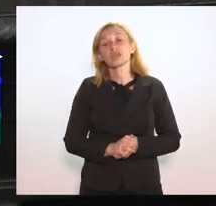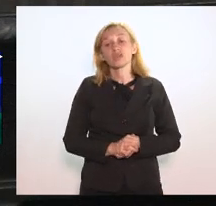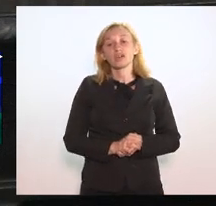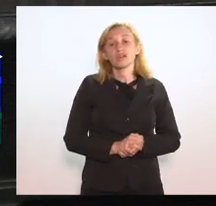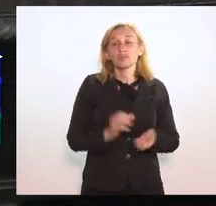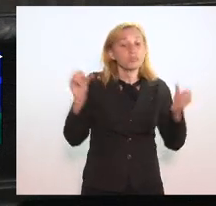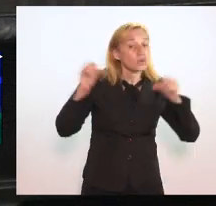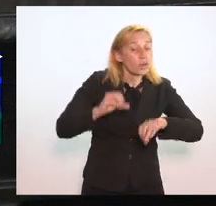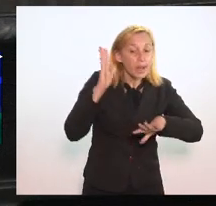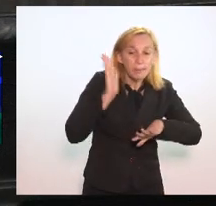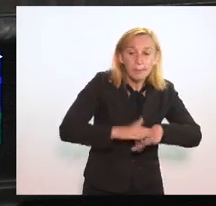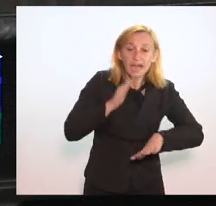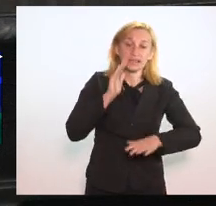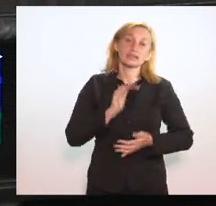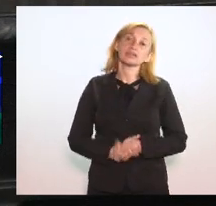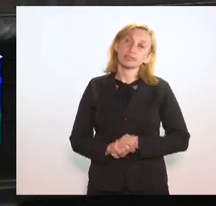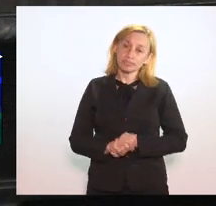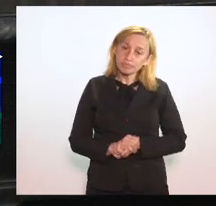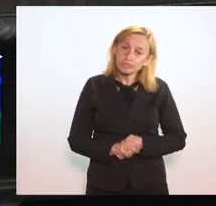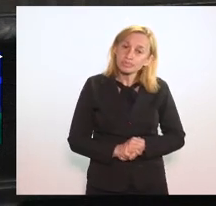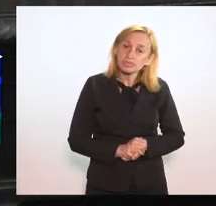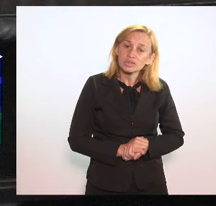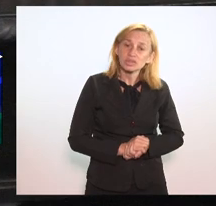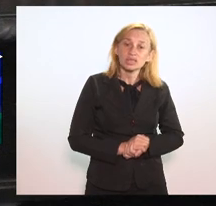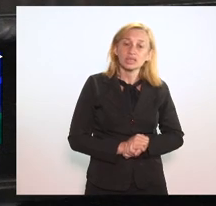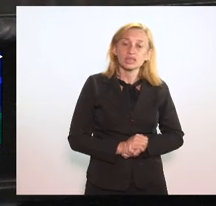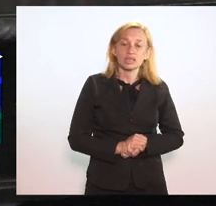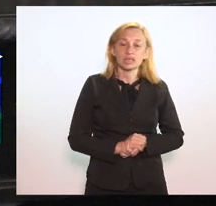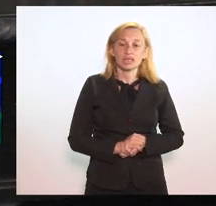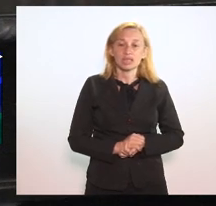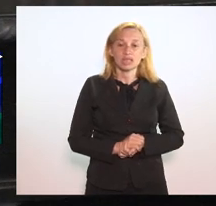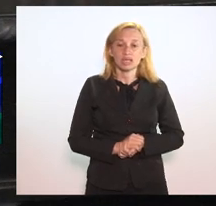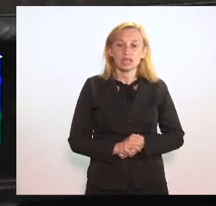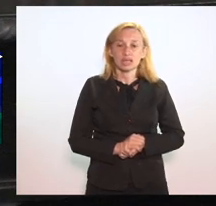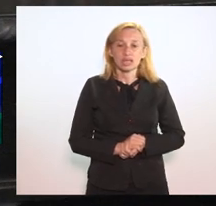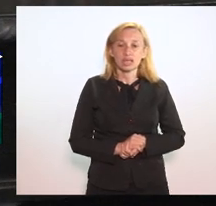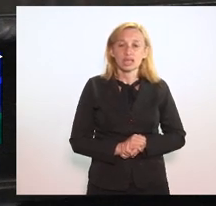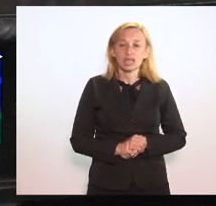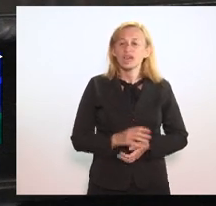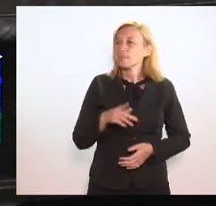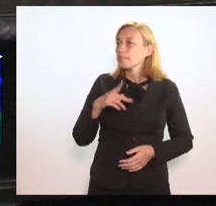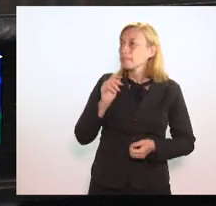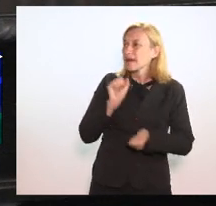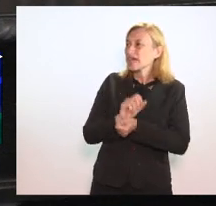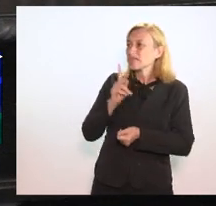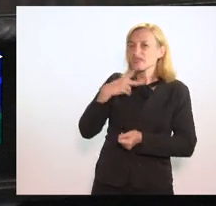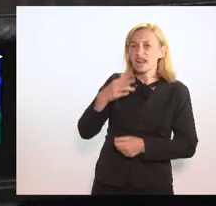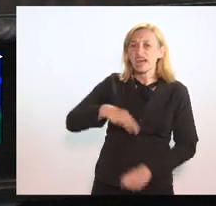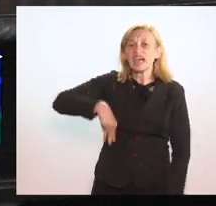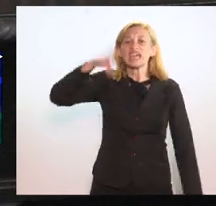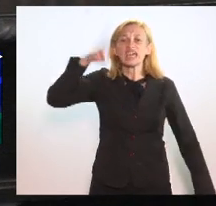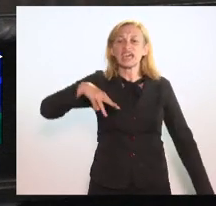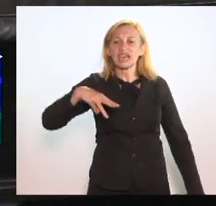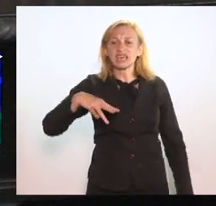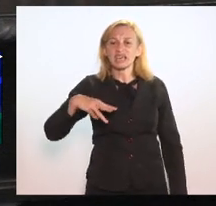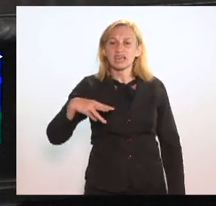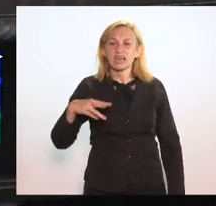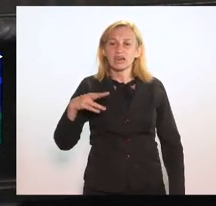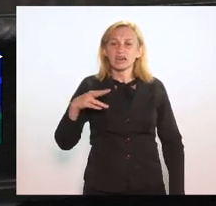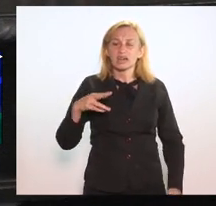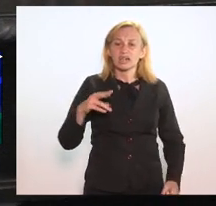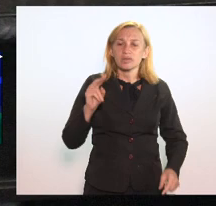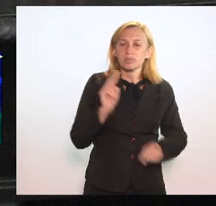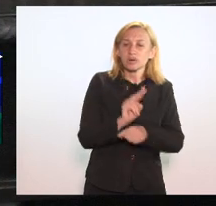acabar de uma vez com toda passar de kotonya de quem defende a vida não defende uma economia